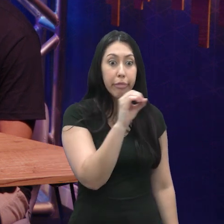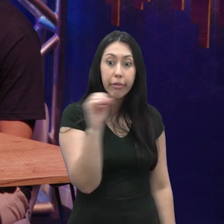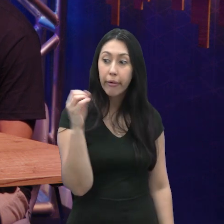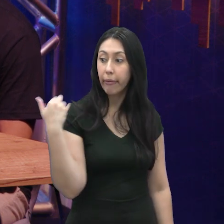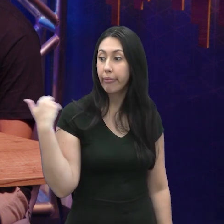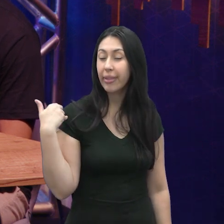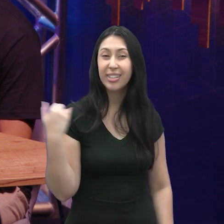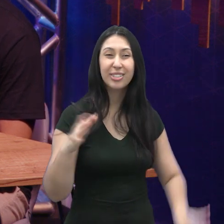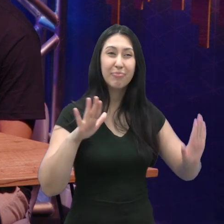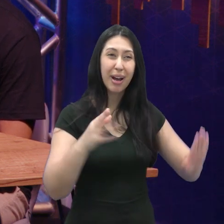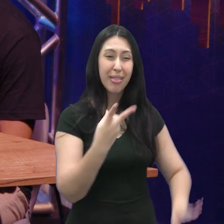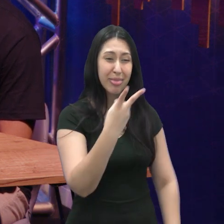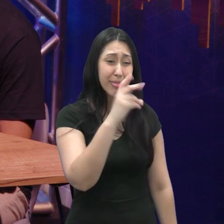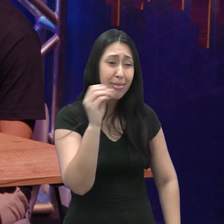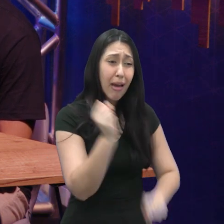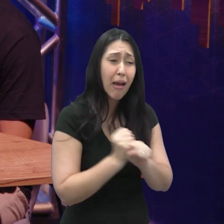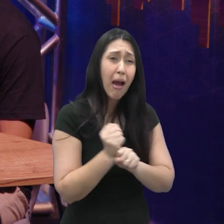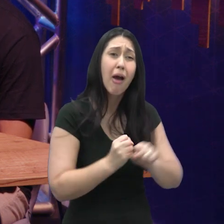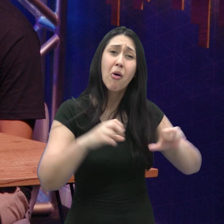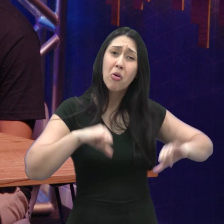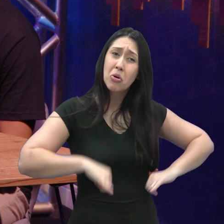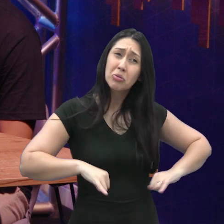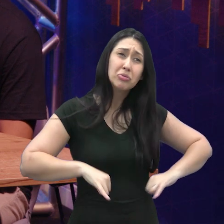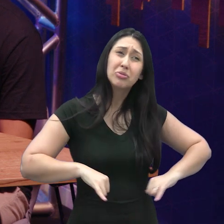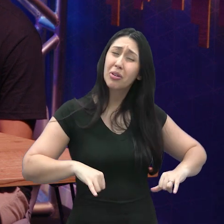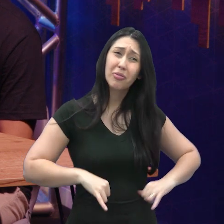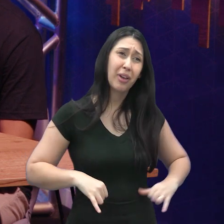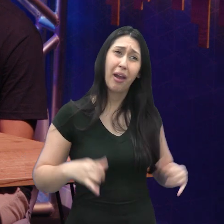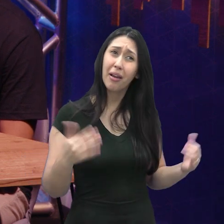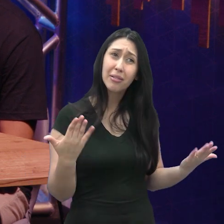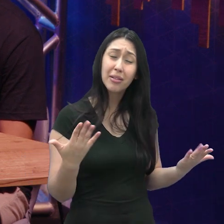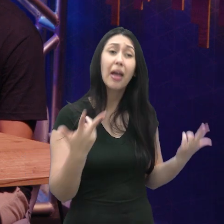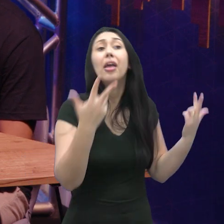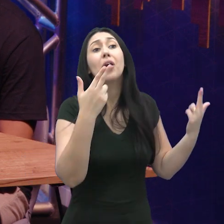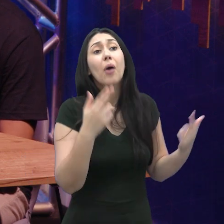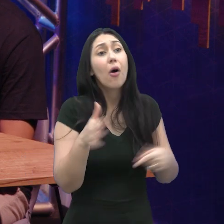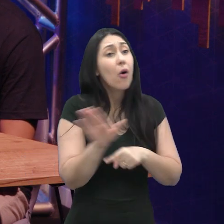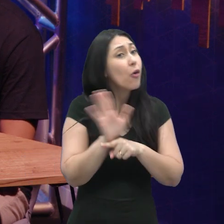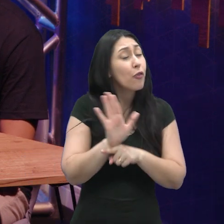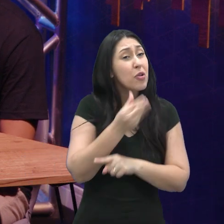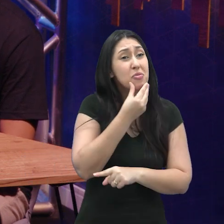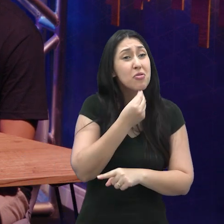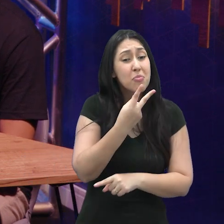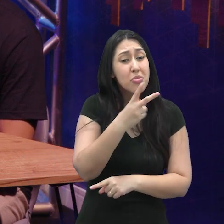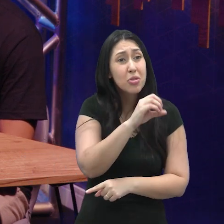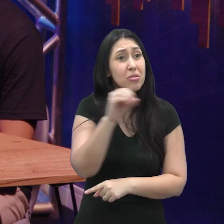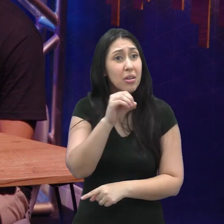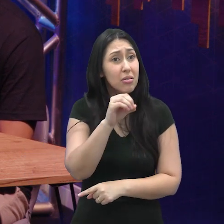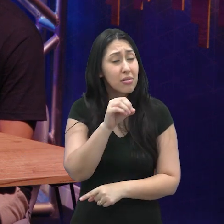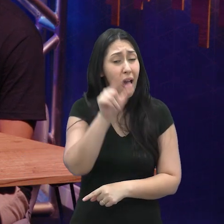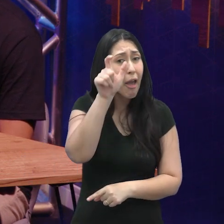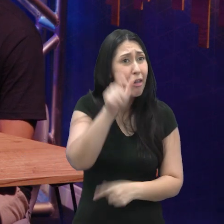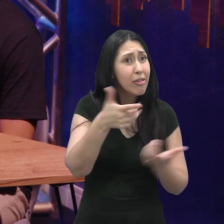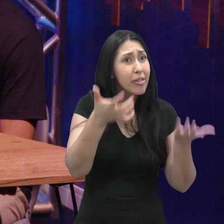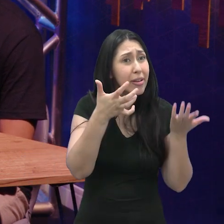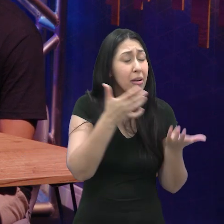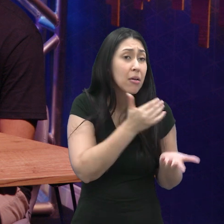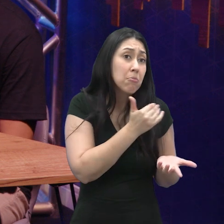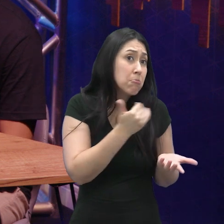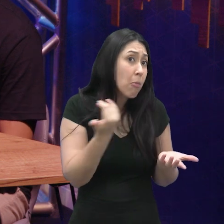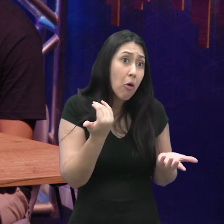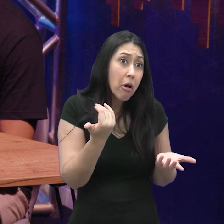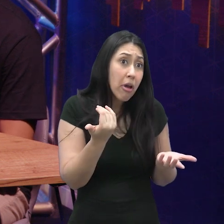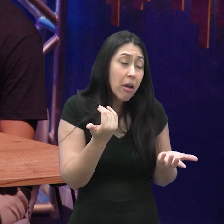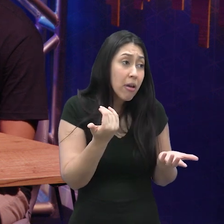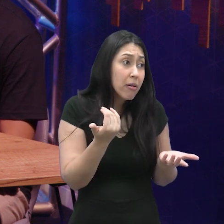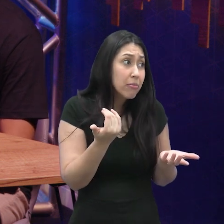esses 200 anos forem ser sofridos, né? Igual o homem bicentenário que estava querendo ter o direito a uma